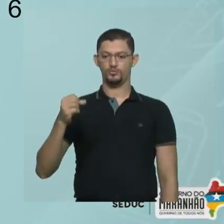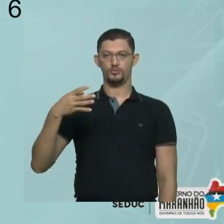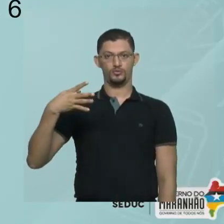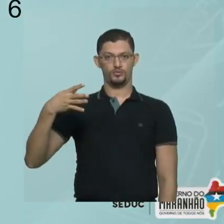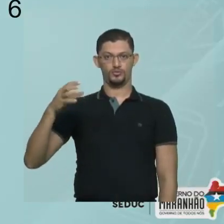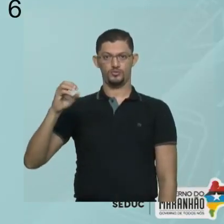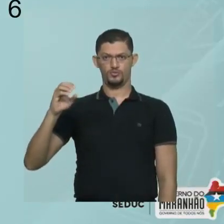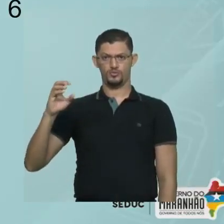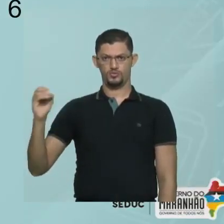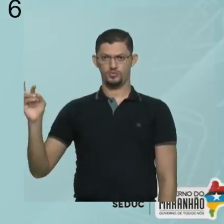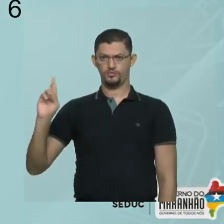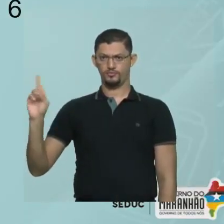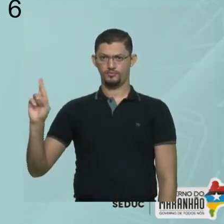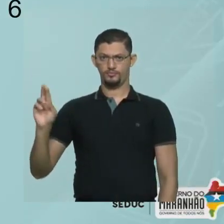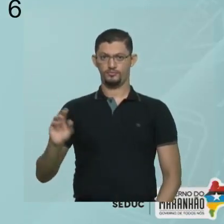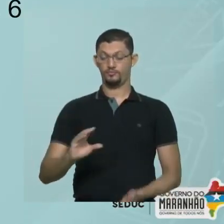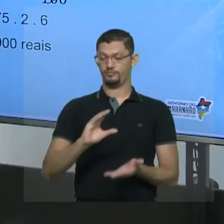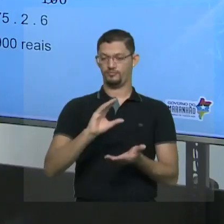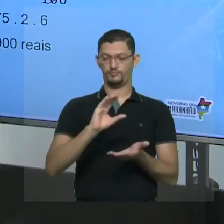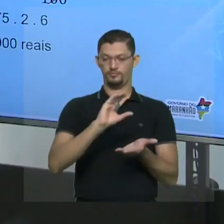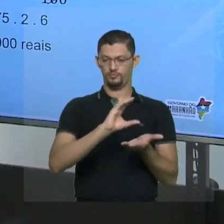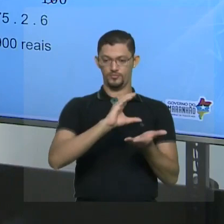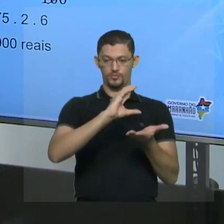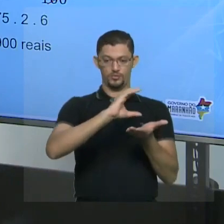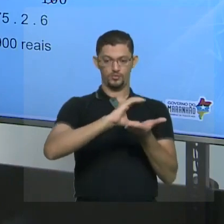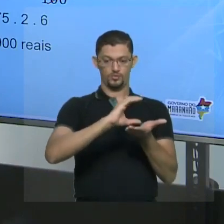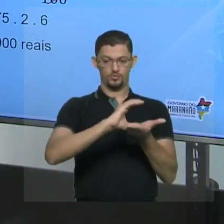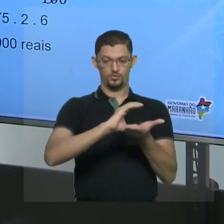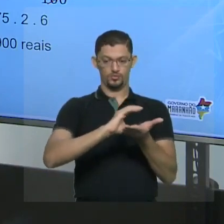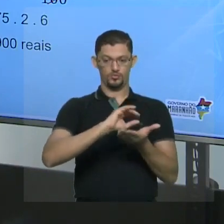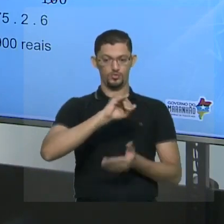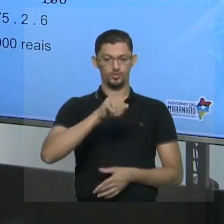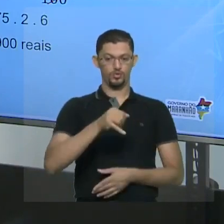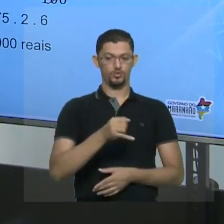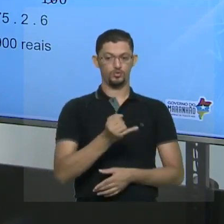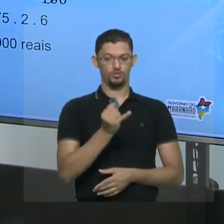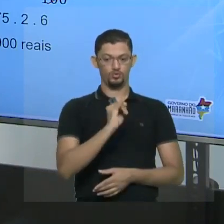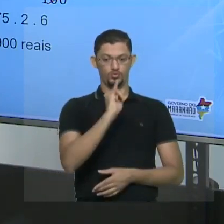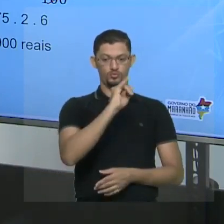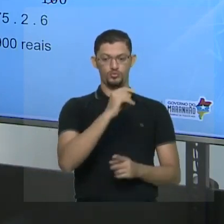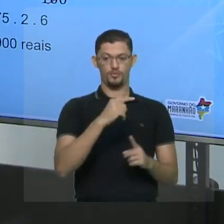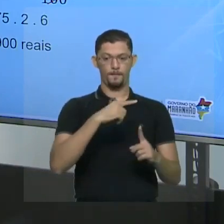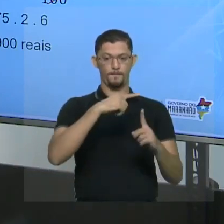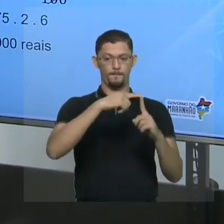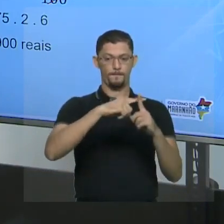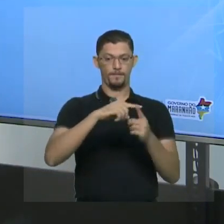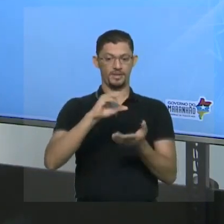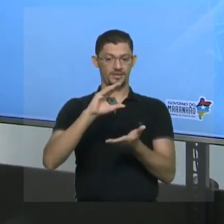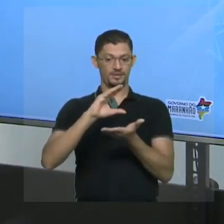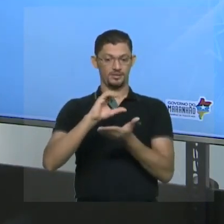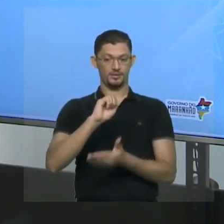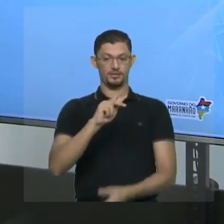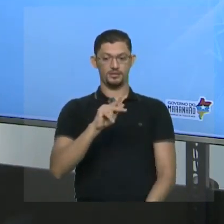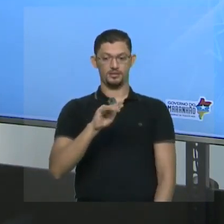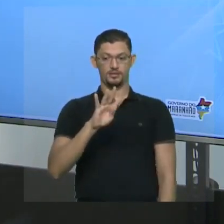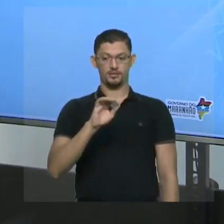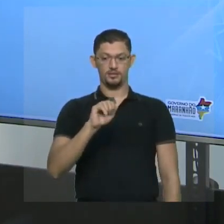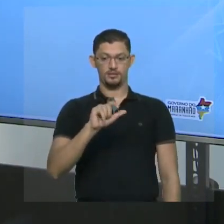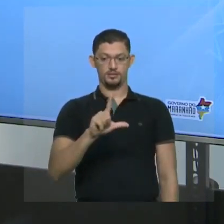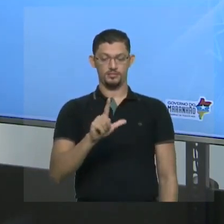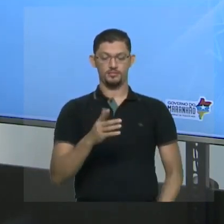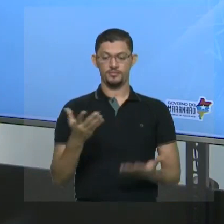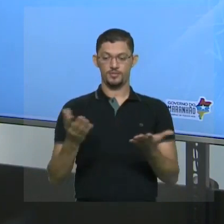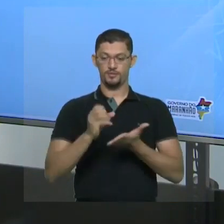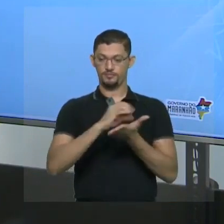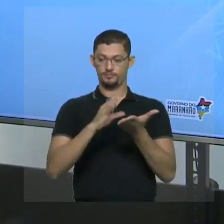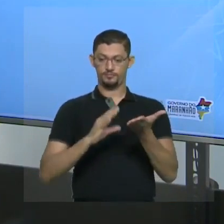R$ 8.400. Então, turma, montante é o juro mais o capital. Belezinha? Tranquilidade? Então, vamos lá fazer um